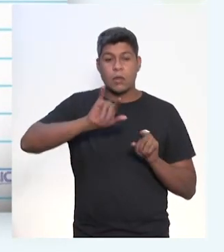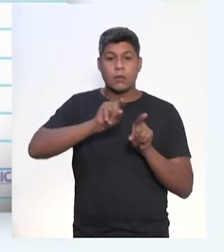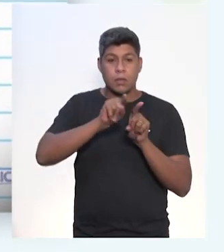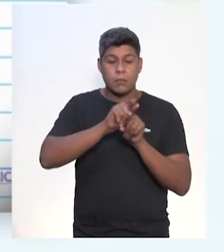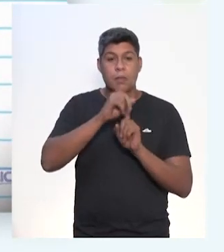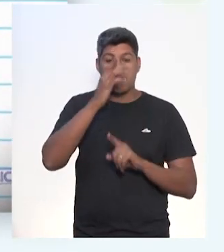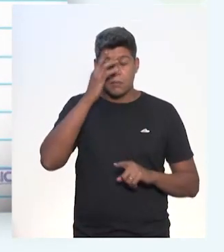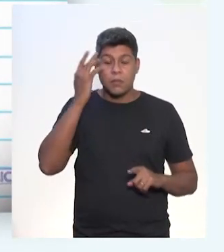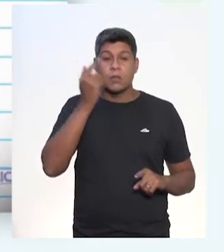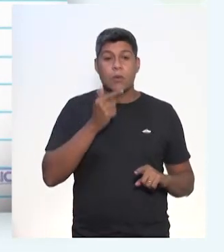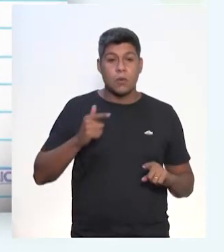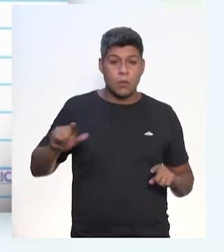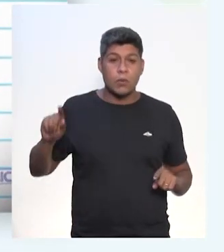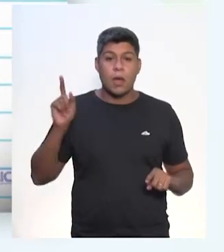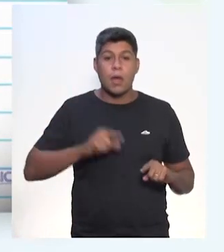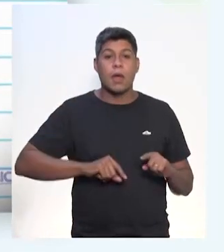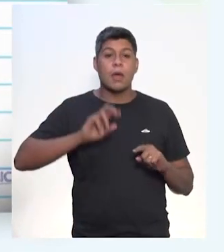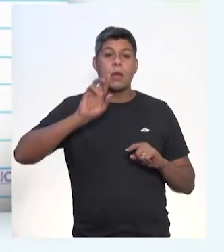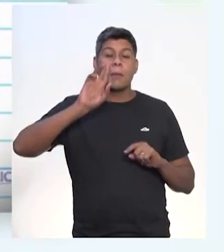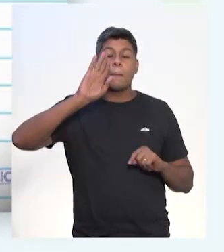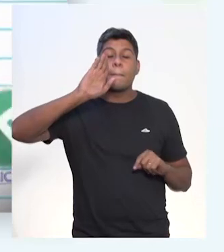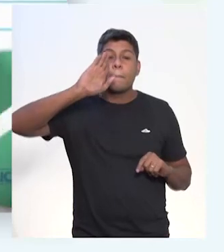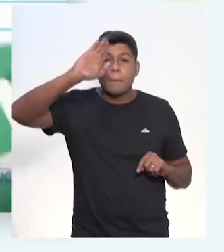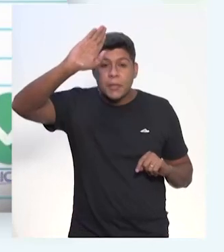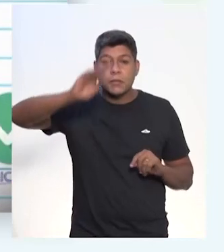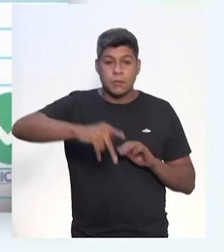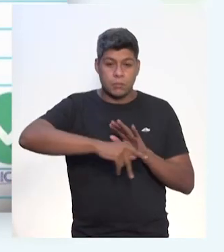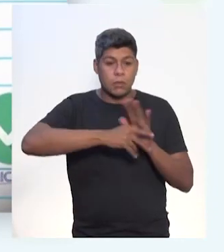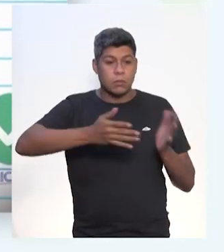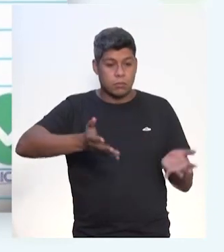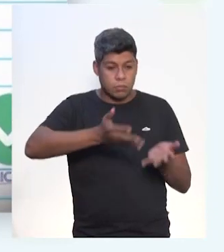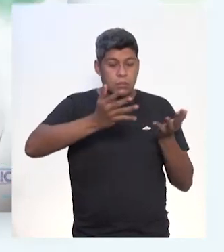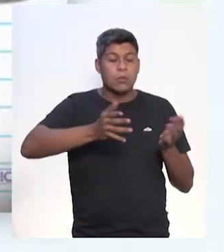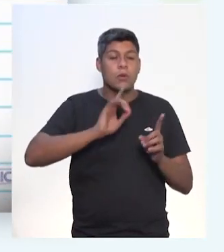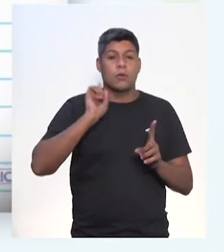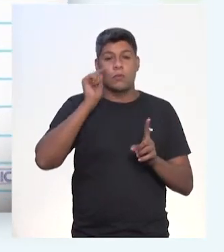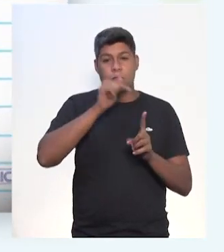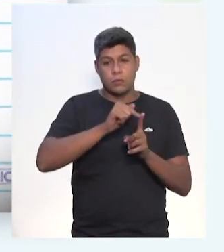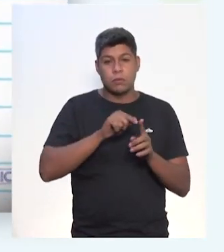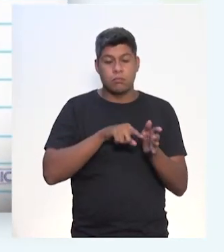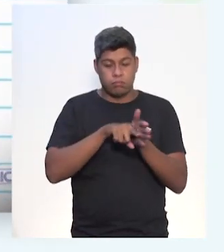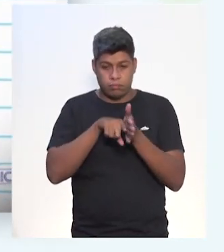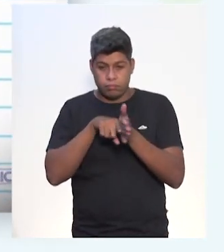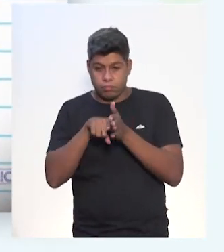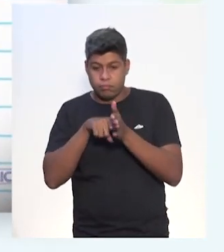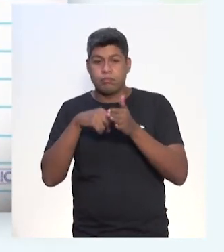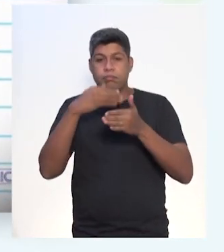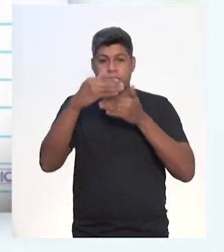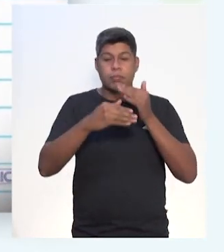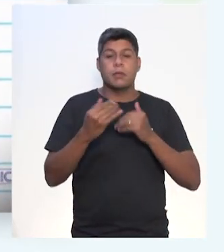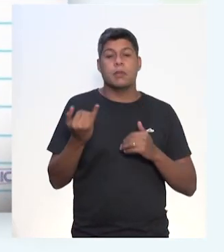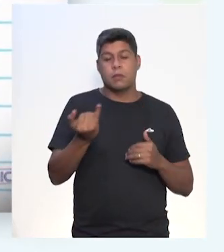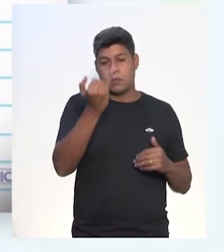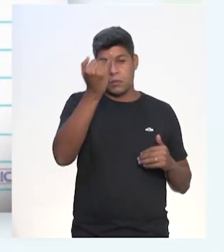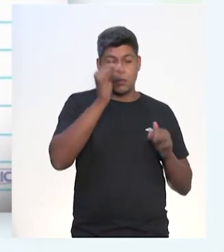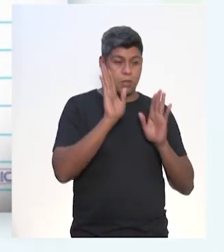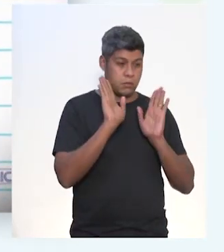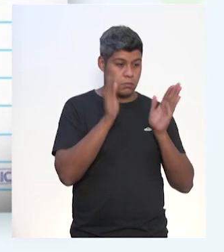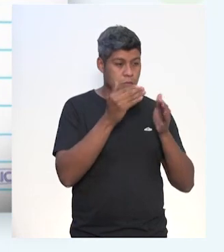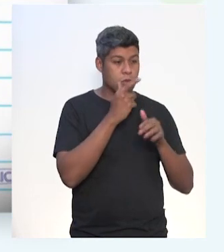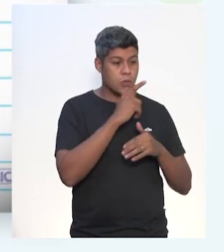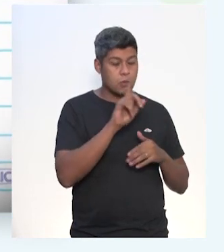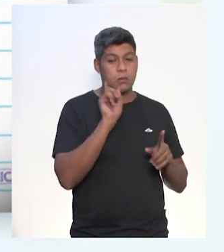atores relevantes, é essencial para a consecução desses objetivos. O monitoramento do processo tem importância central para o